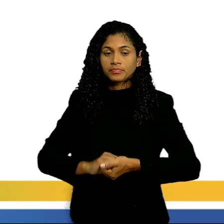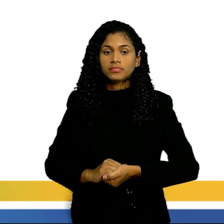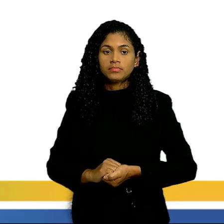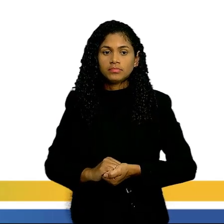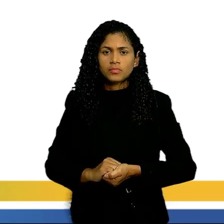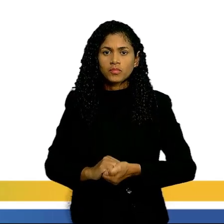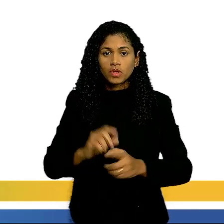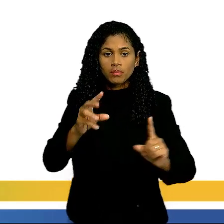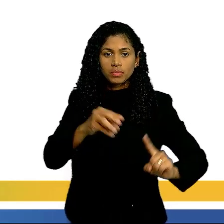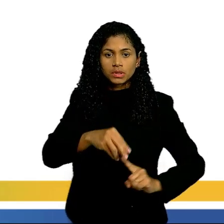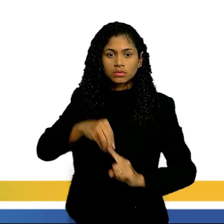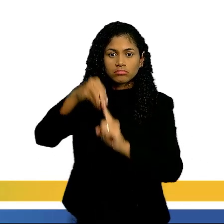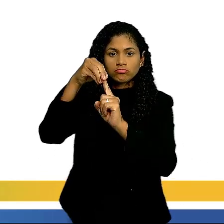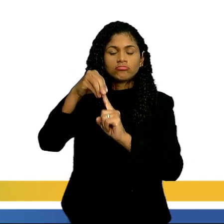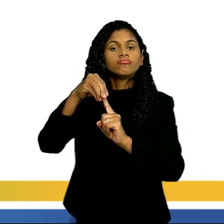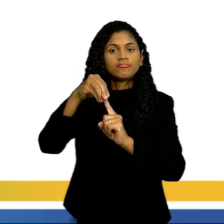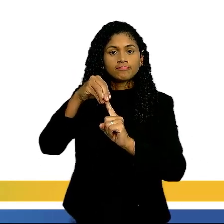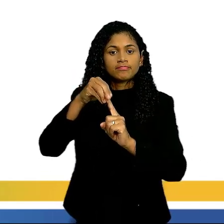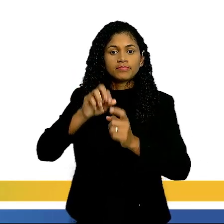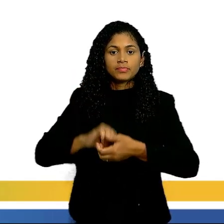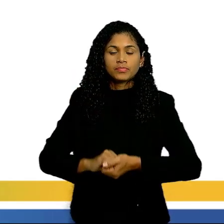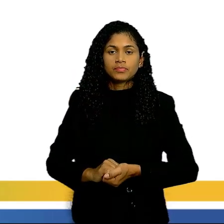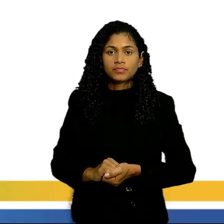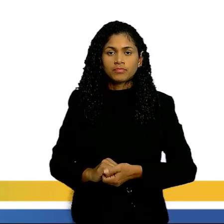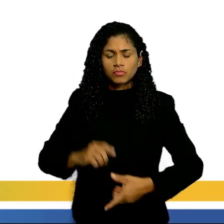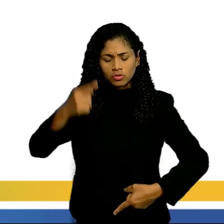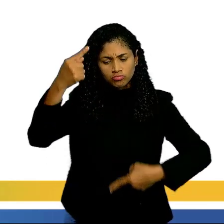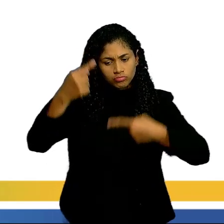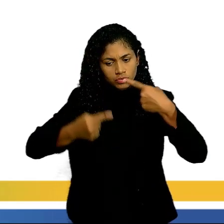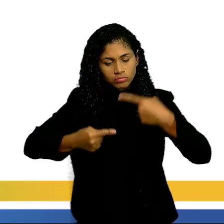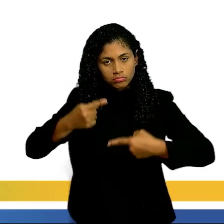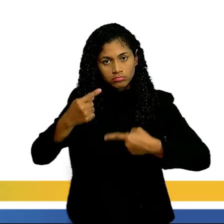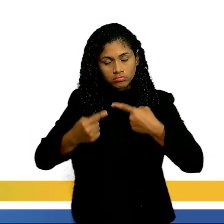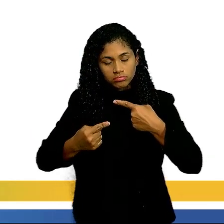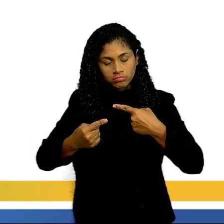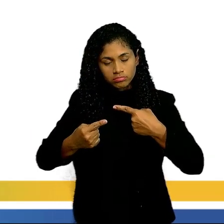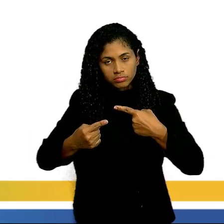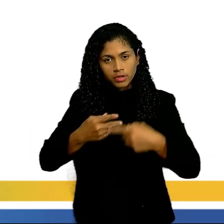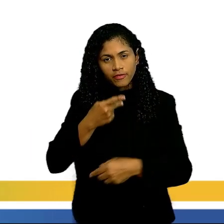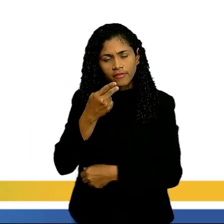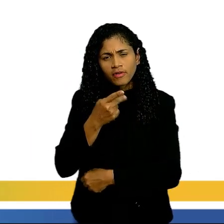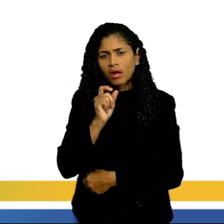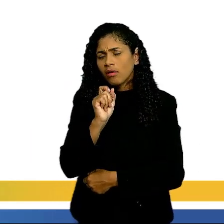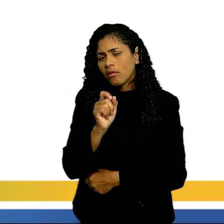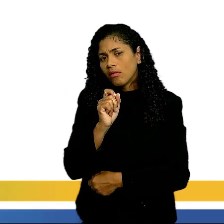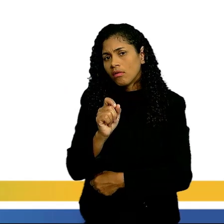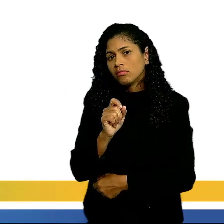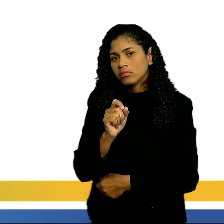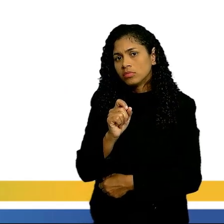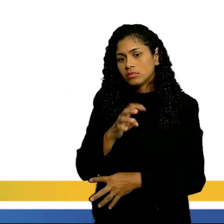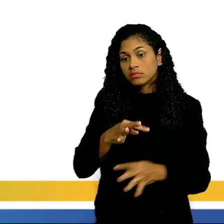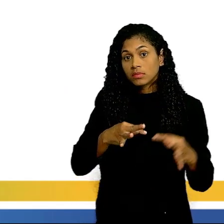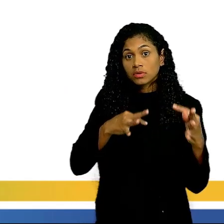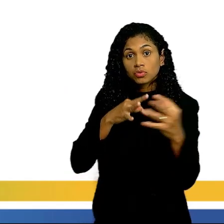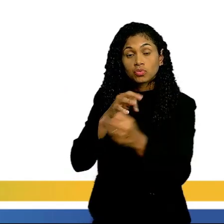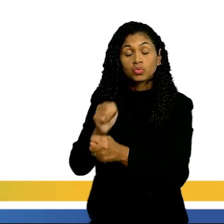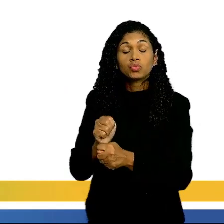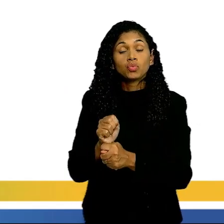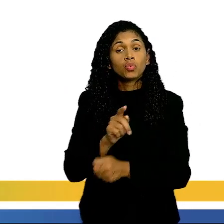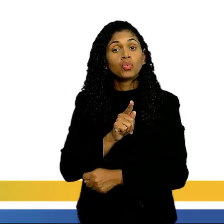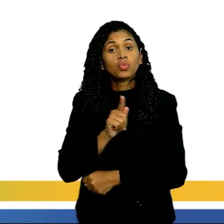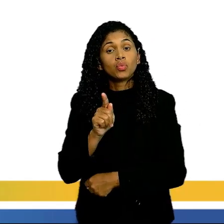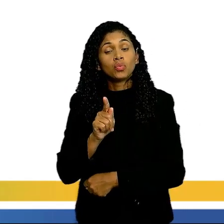espúrita. Nesse discurso, ele vai fazer referência a tudo aquilo que ele fez para